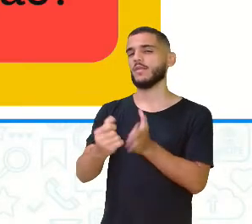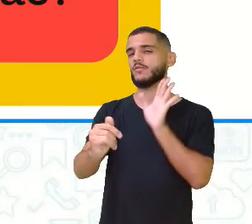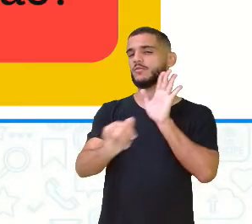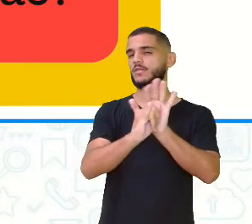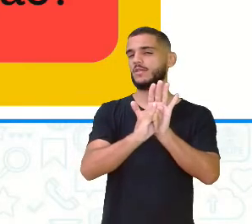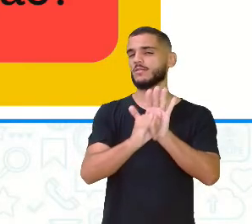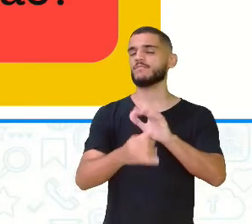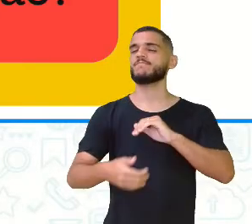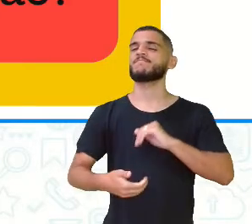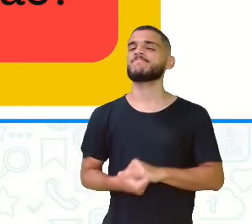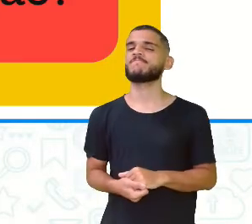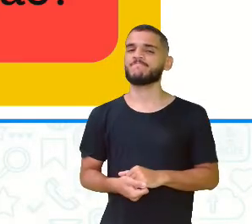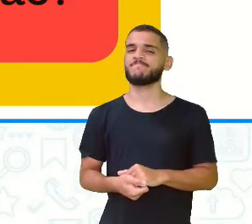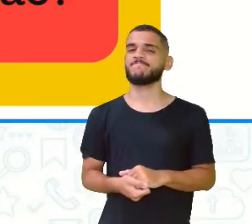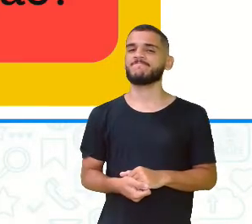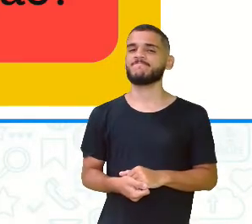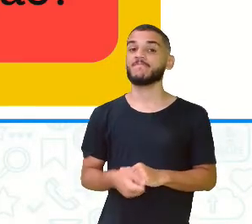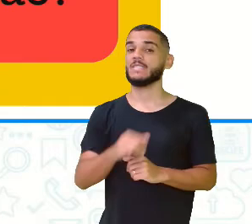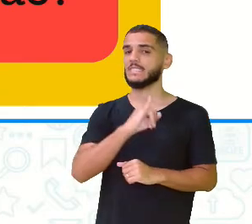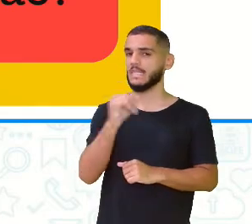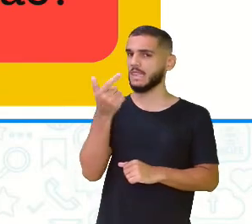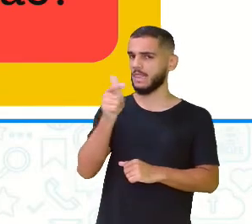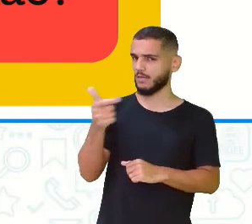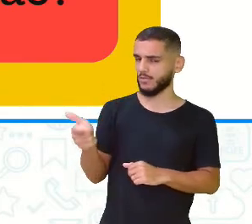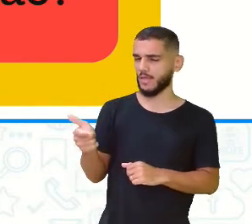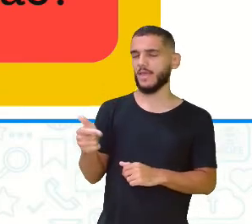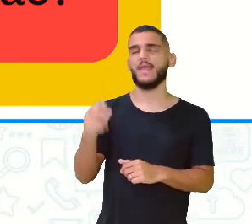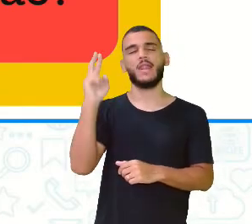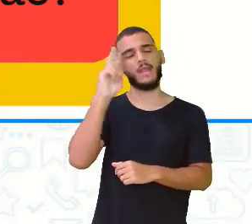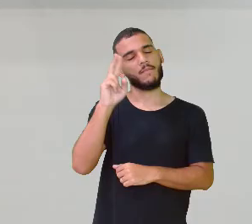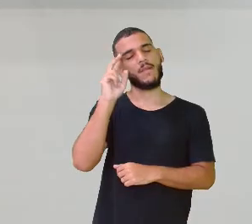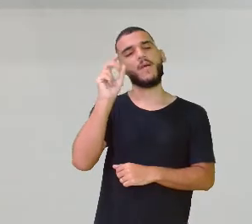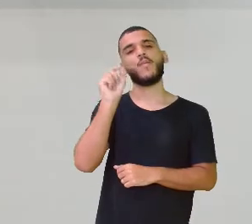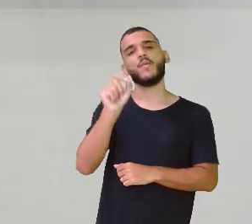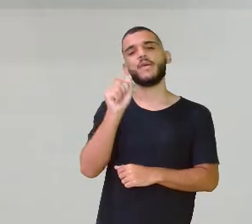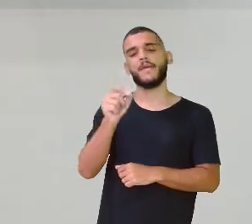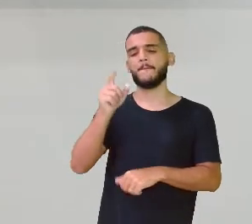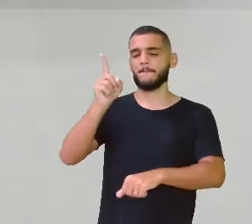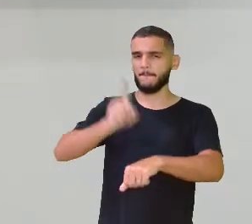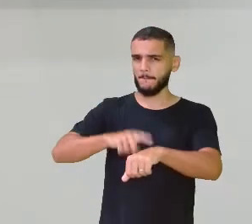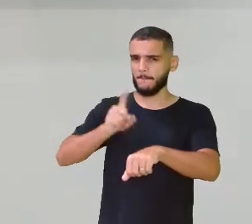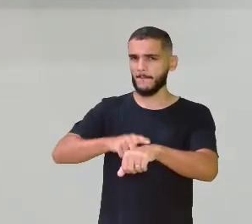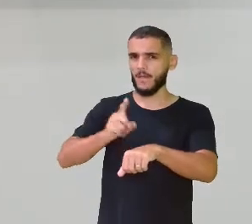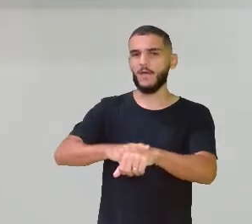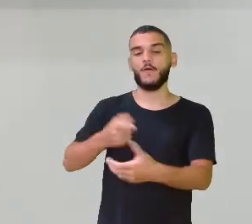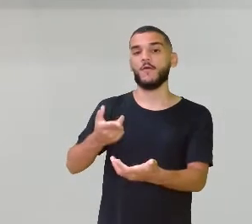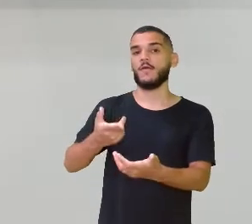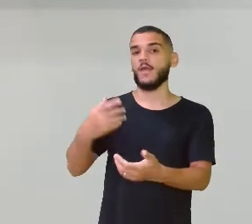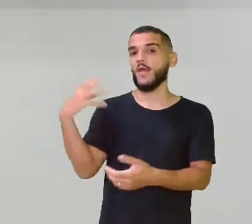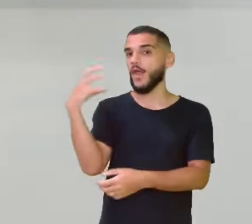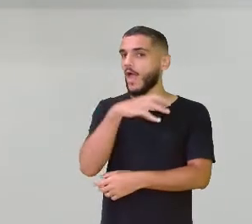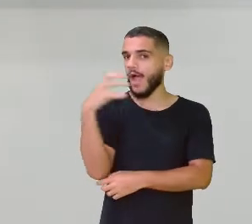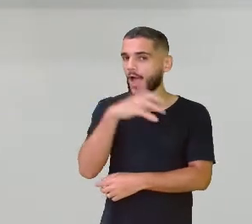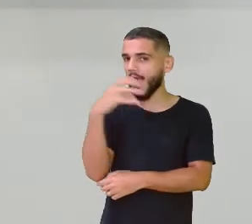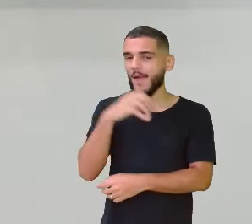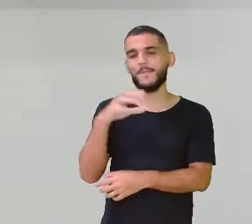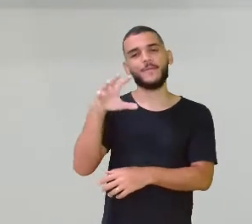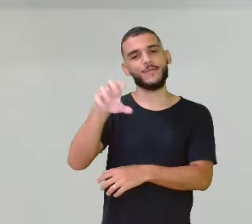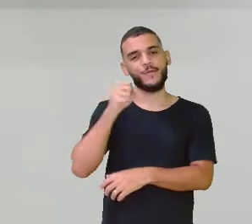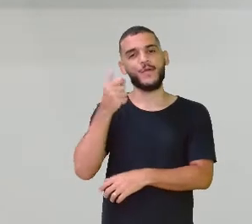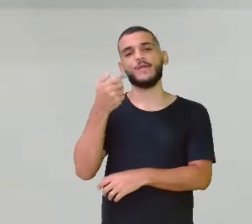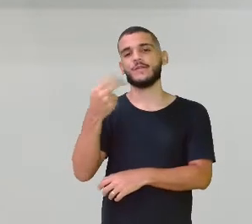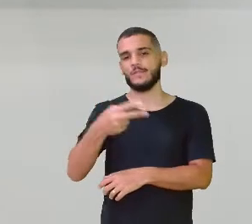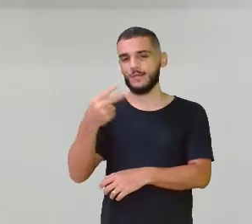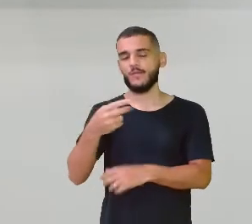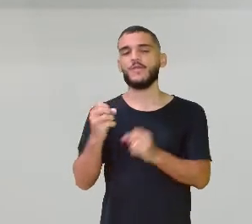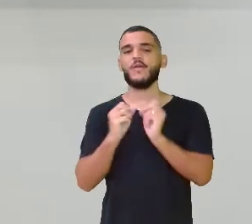de identificação? Se não tiver, lembra, hein? Tá na hora de tirar essa sua segunda via, não esquece. E